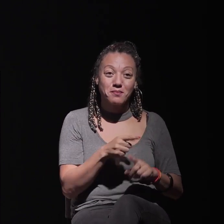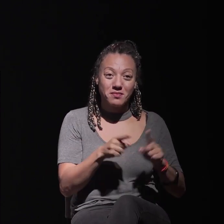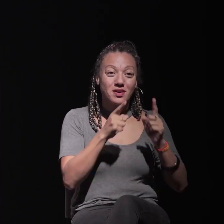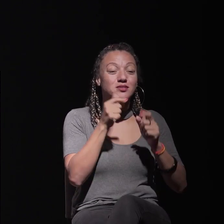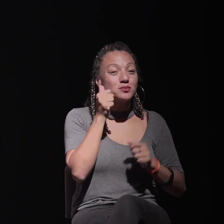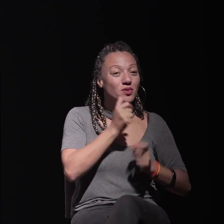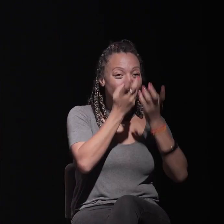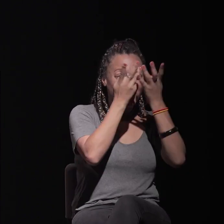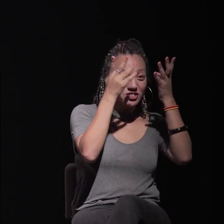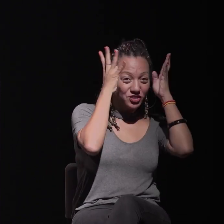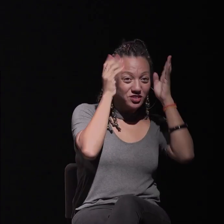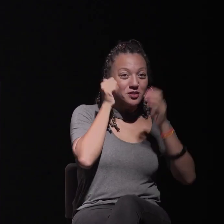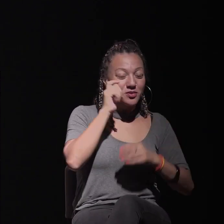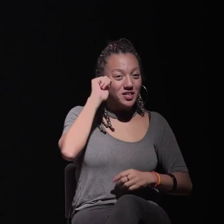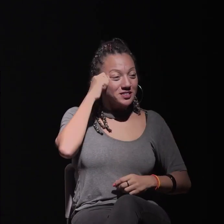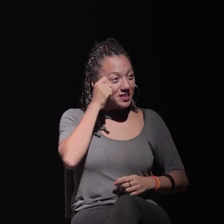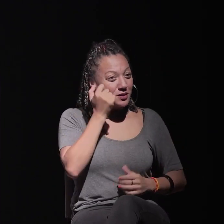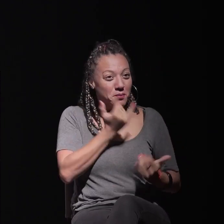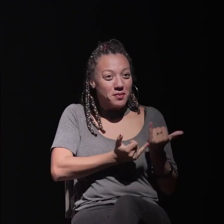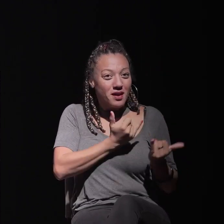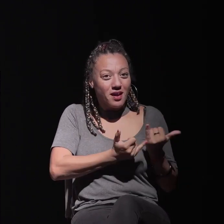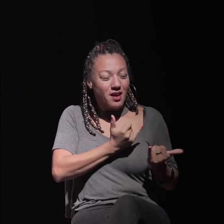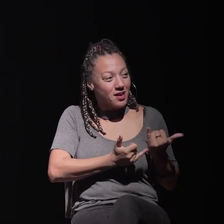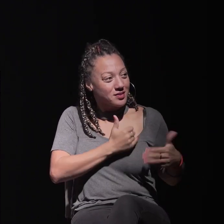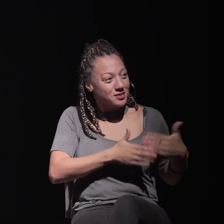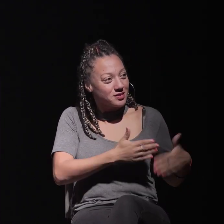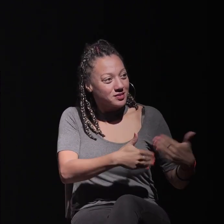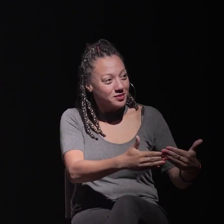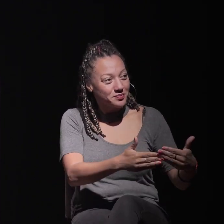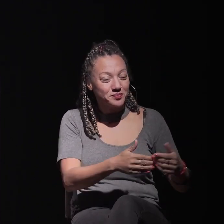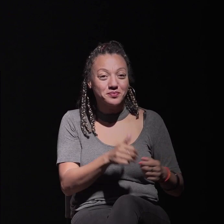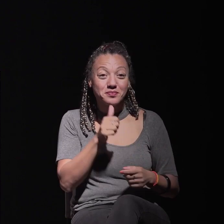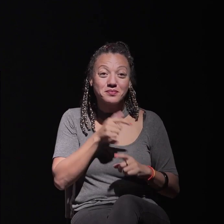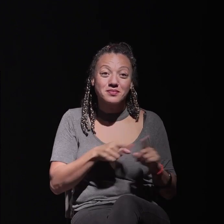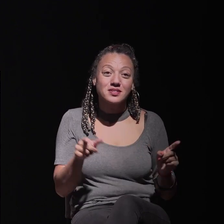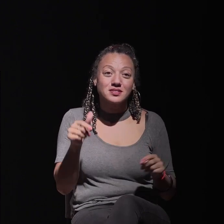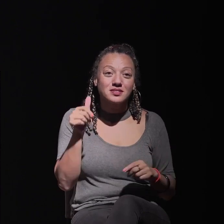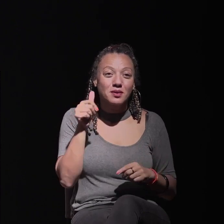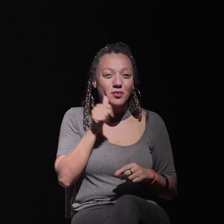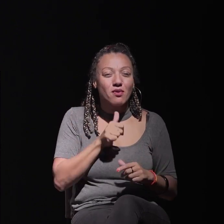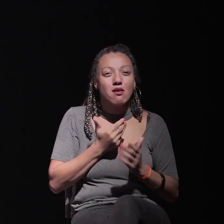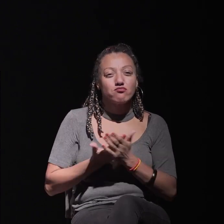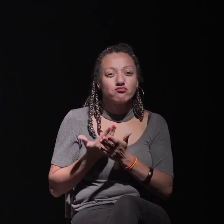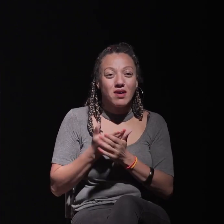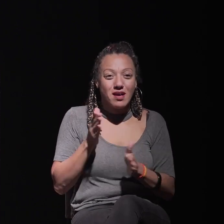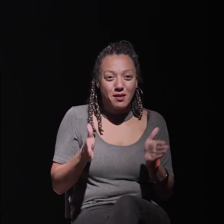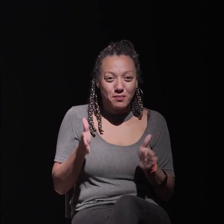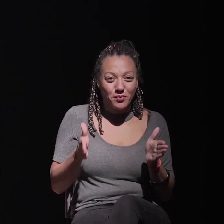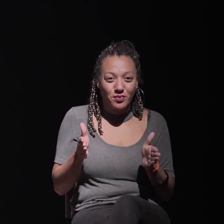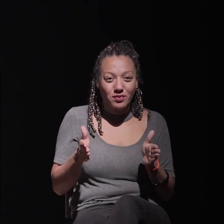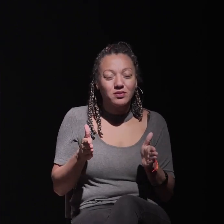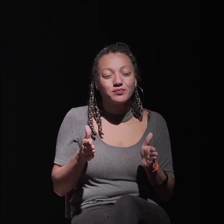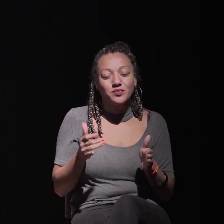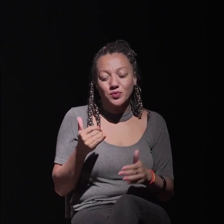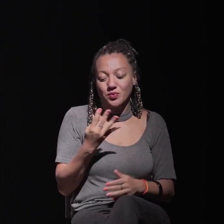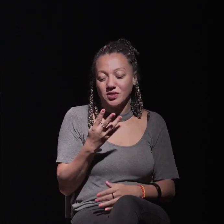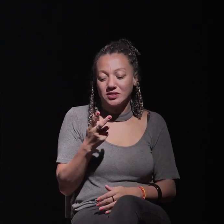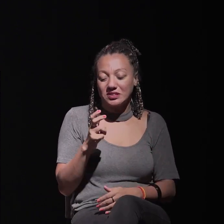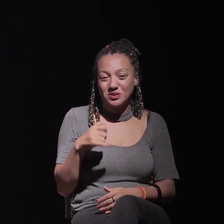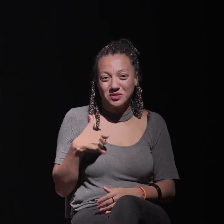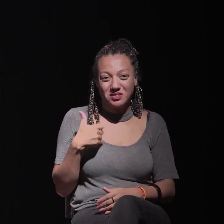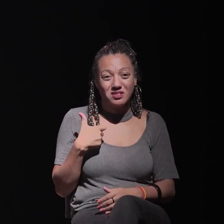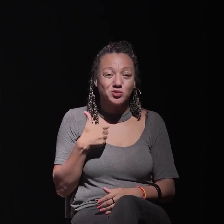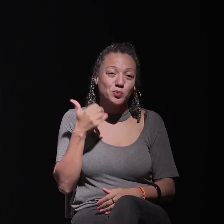étnicos. E aí ela começa... Só que aí ela morre no processo de produção desse conhecimento. Morreu nova, com 45 anos,